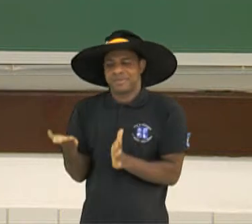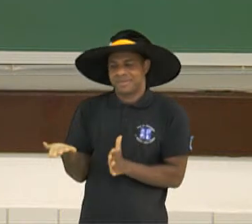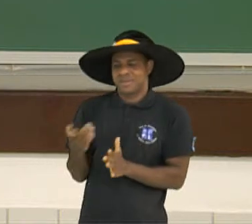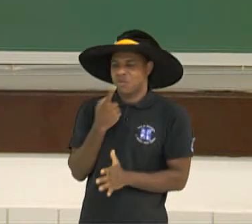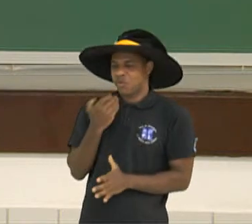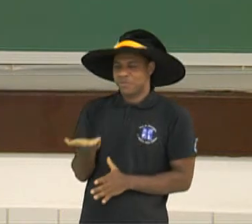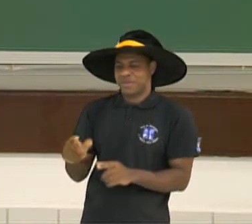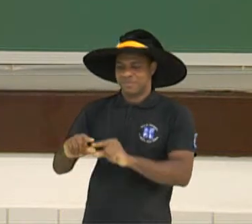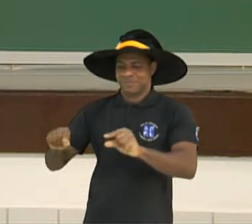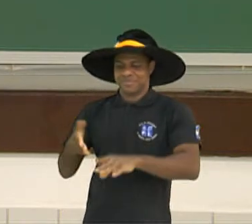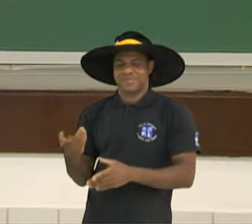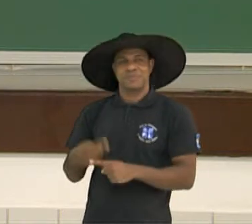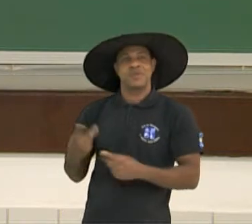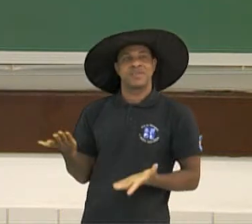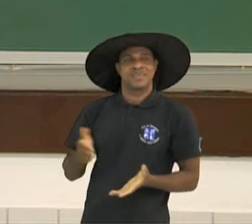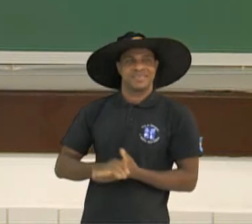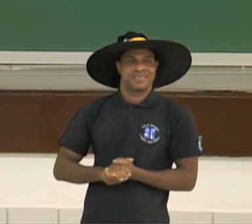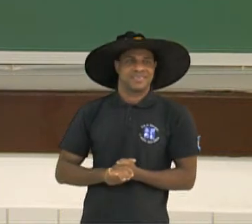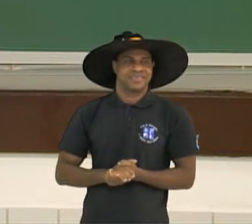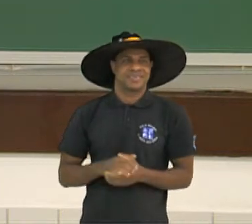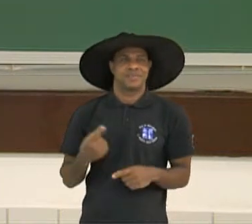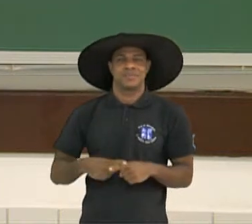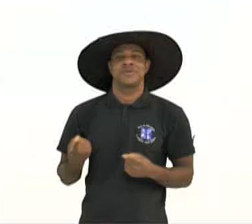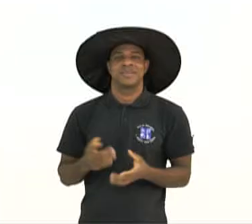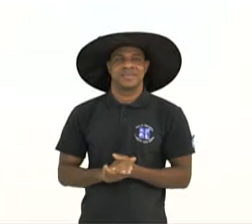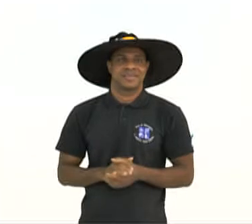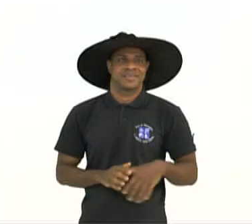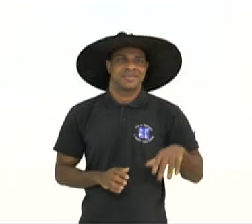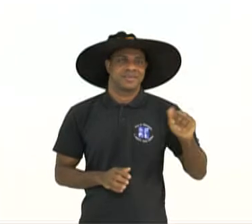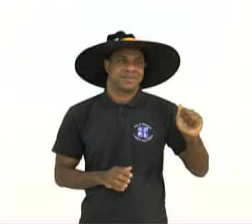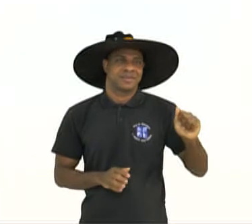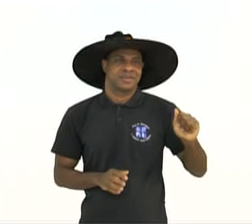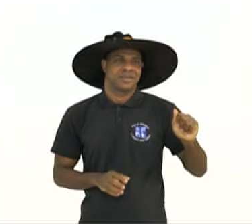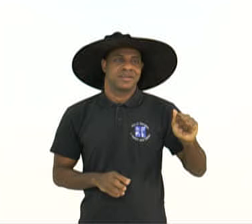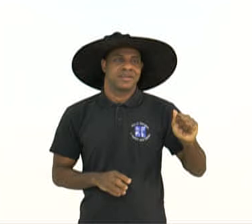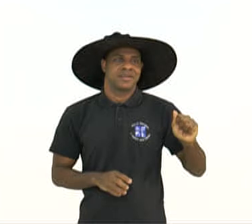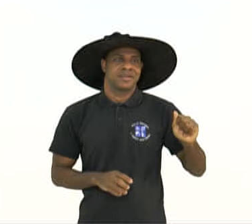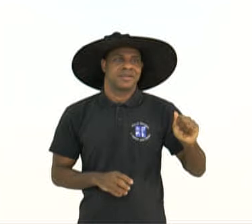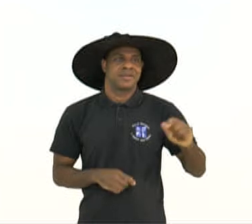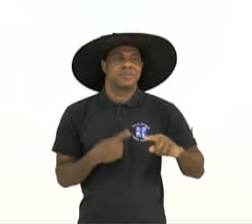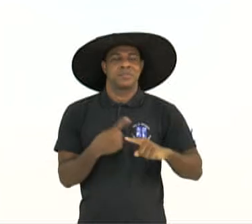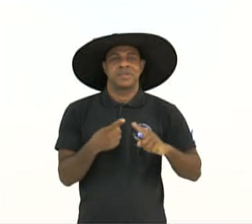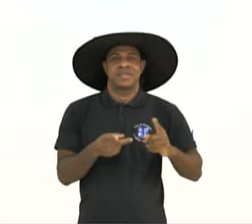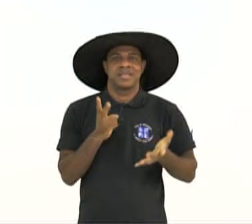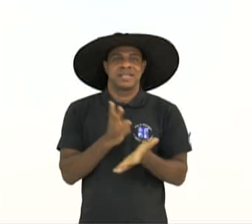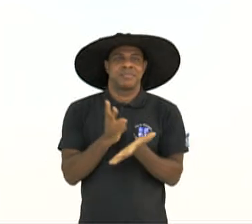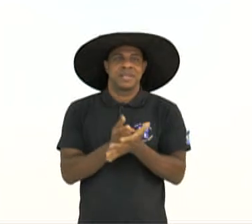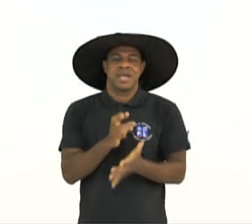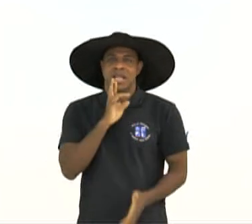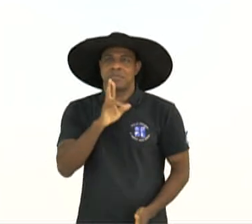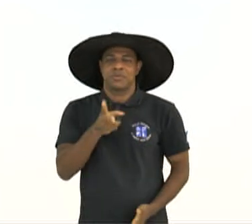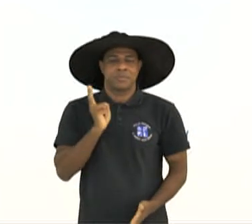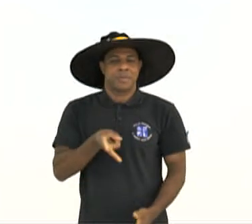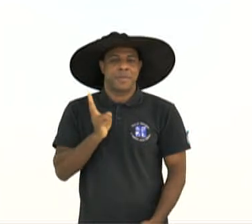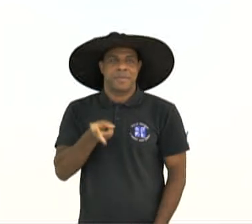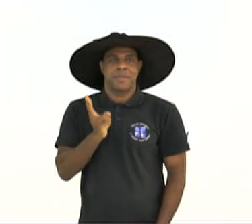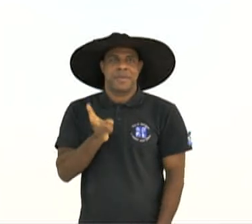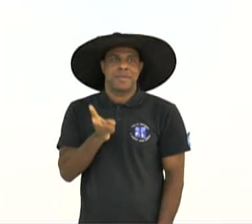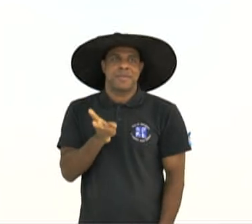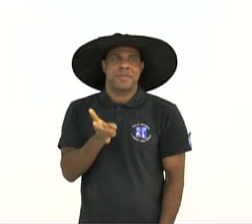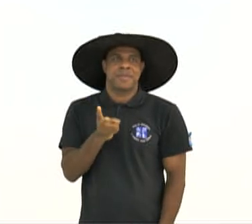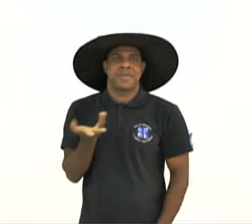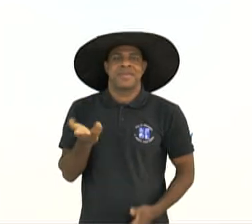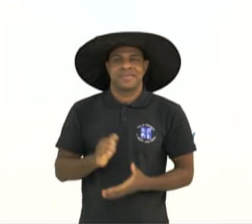answered the same thing. Brains. Ele só responde, a única coisa que responde é brains, tendo em vista que o entrevistador já